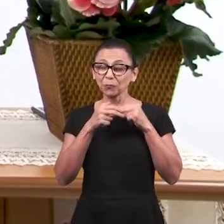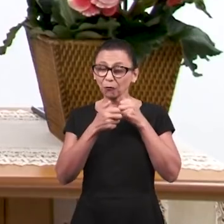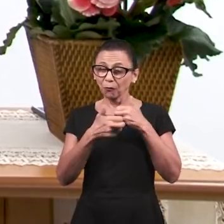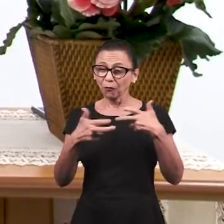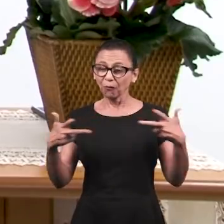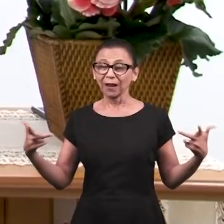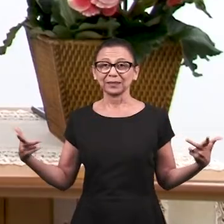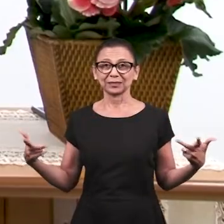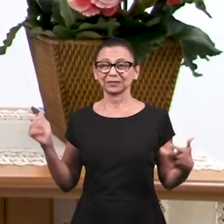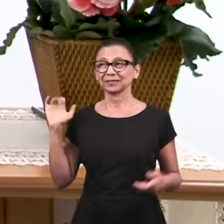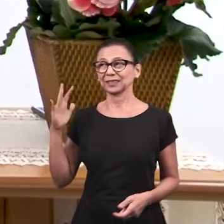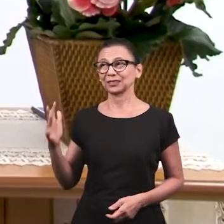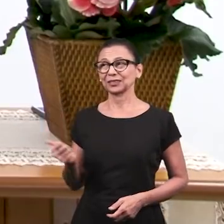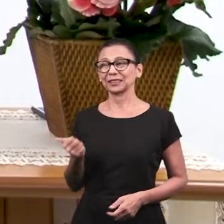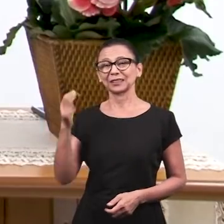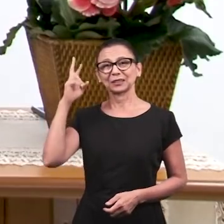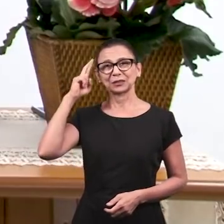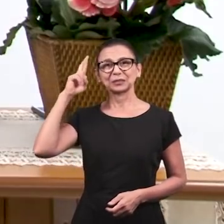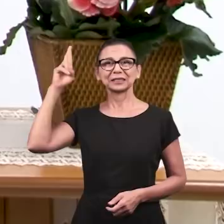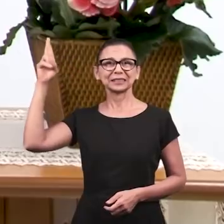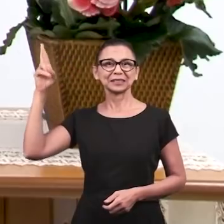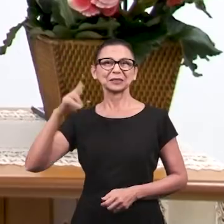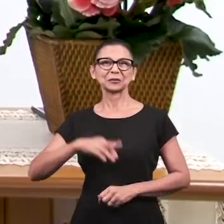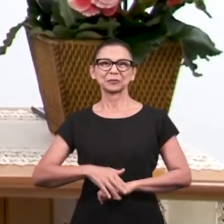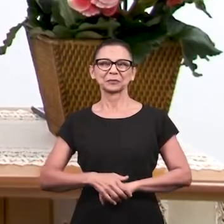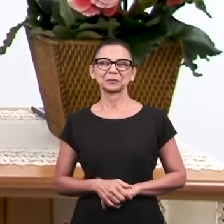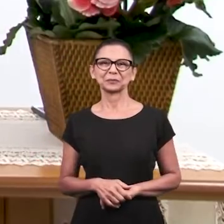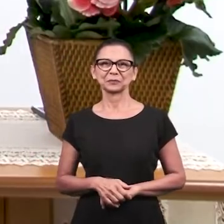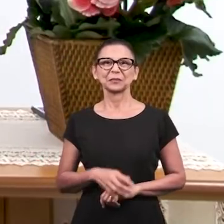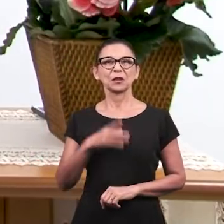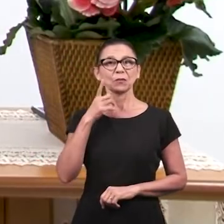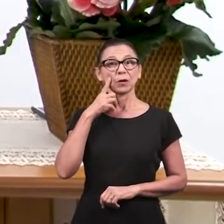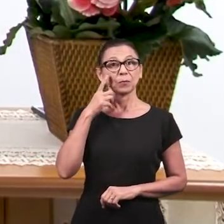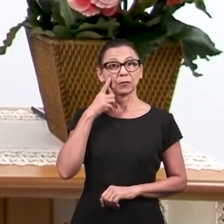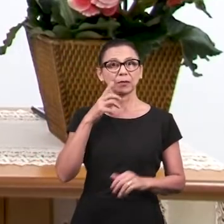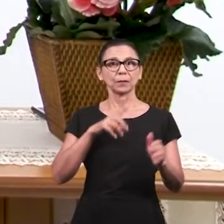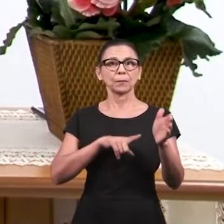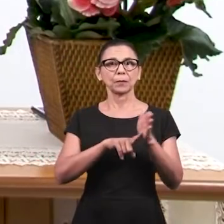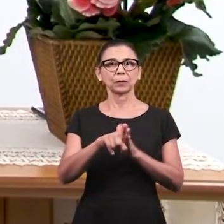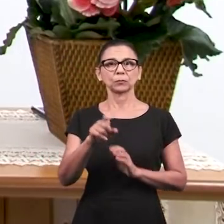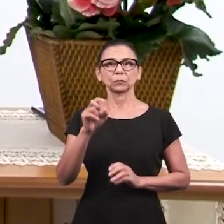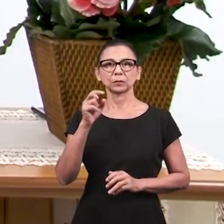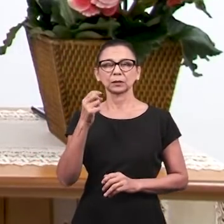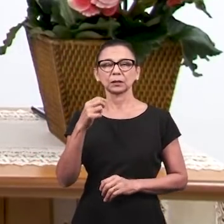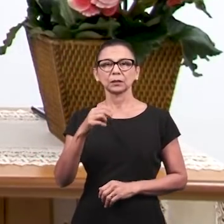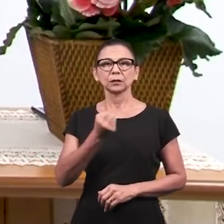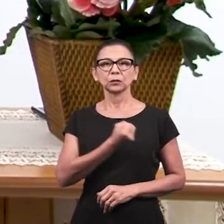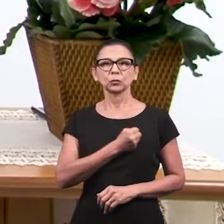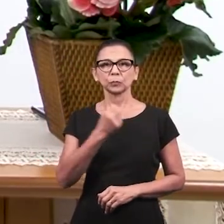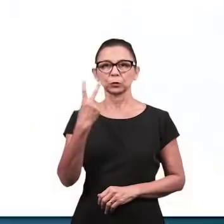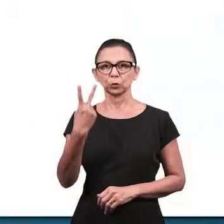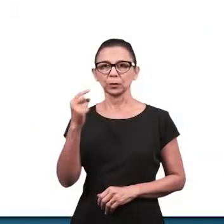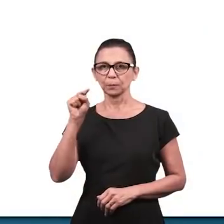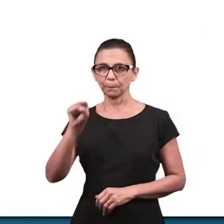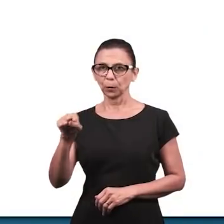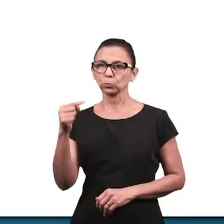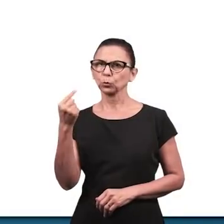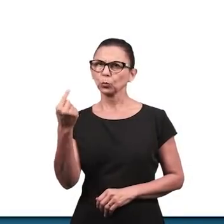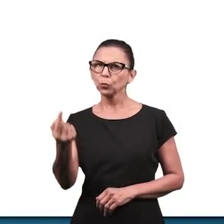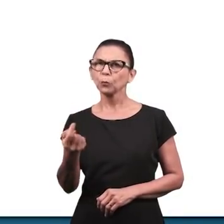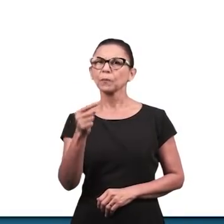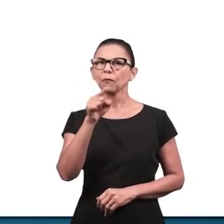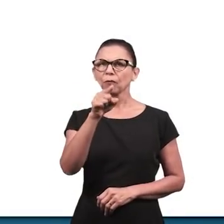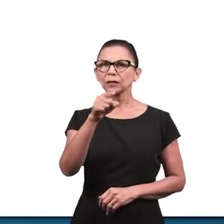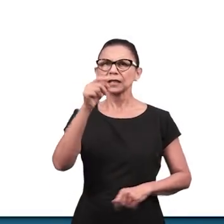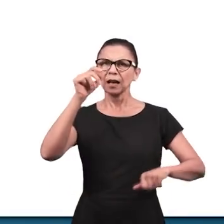motivos para adorar ao Senhor. Vamos então agora ao segundo bloco, aonde vamos à pergunta 2.1. Faça